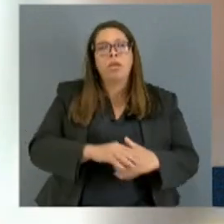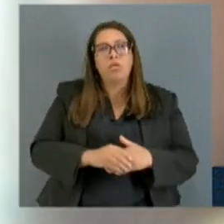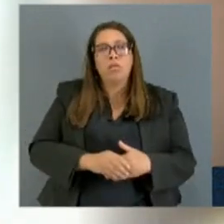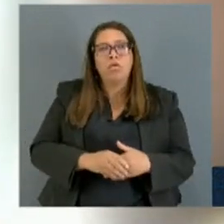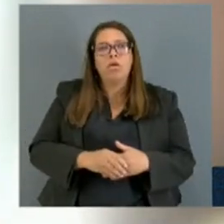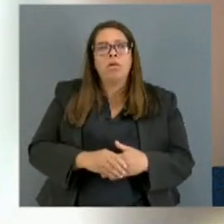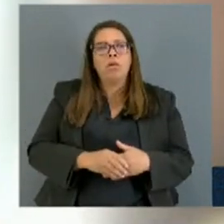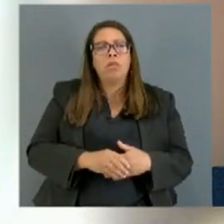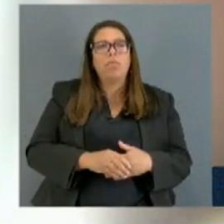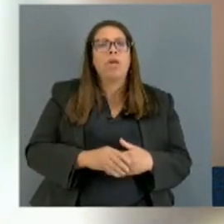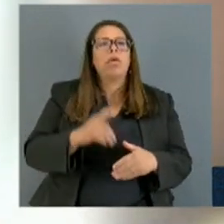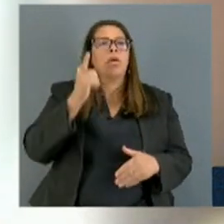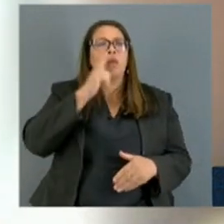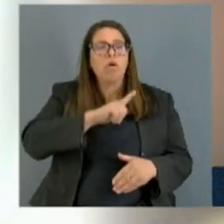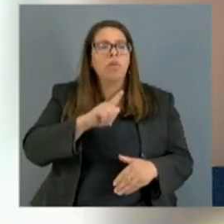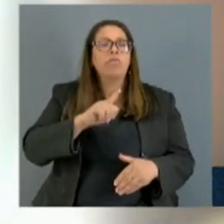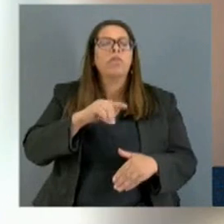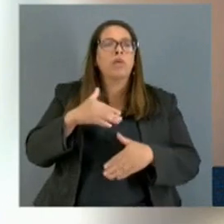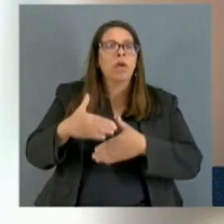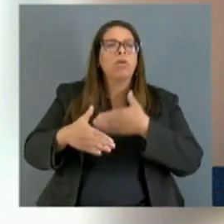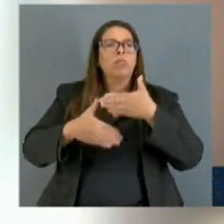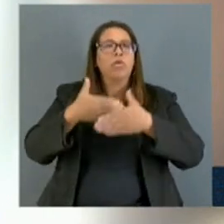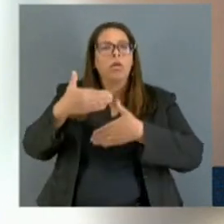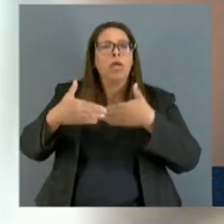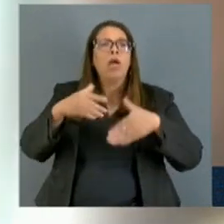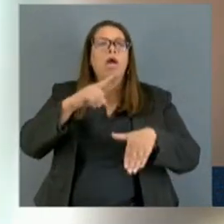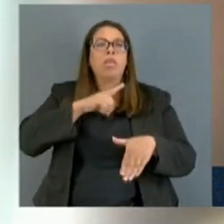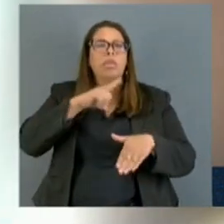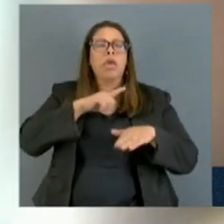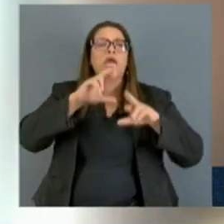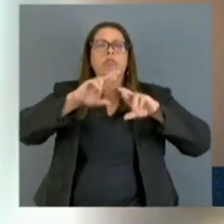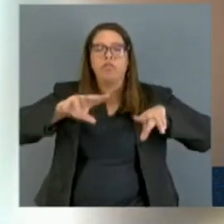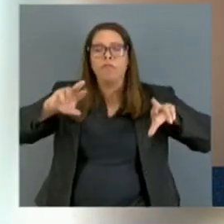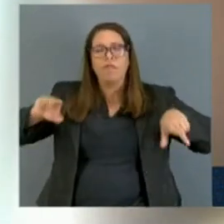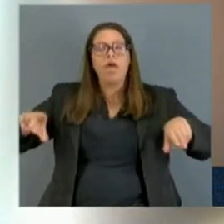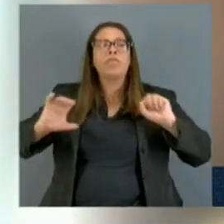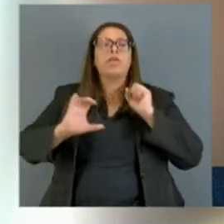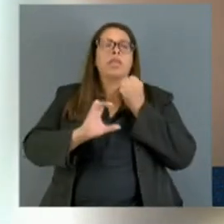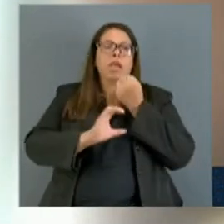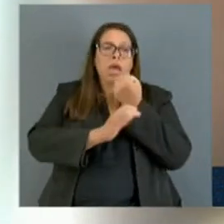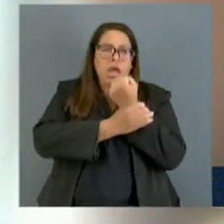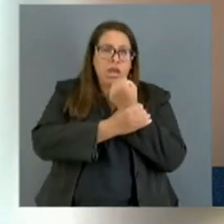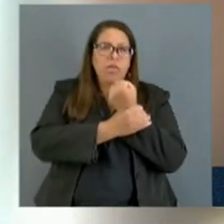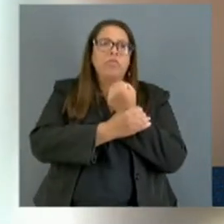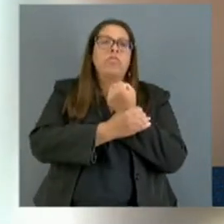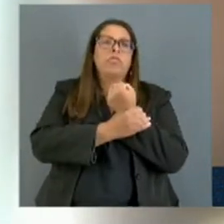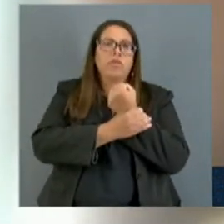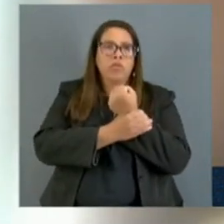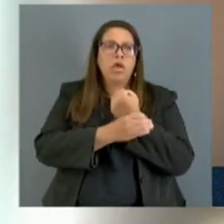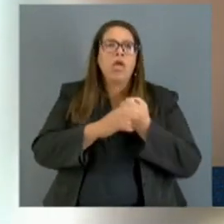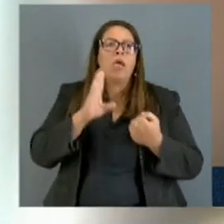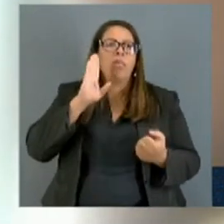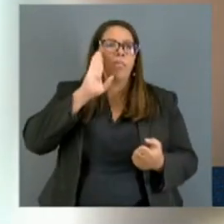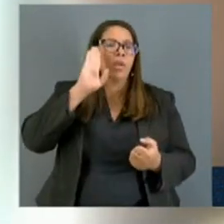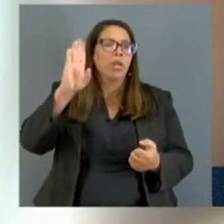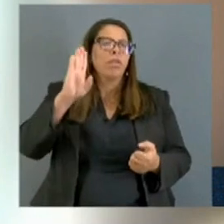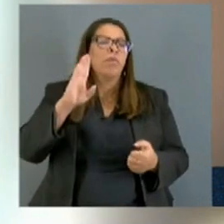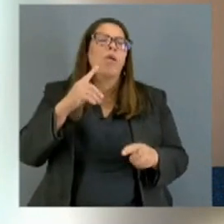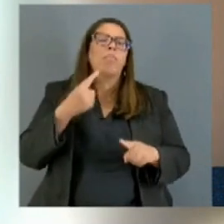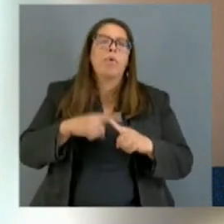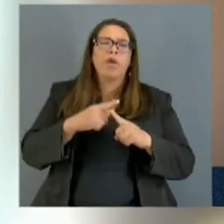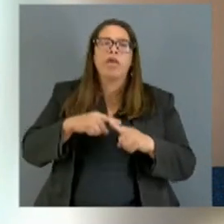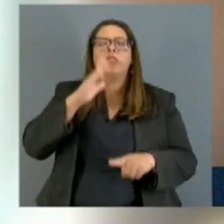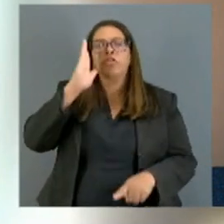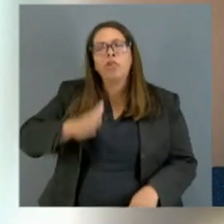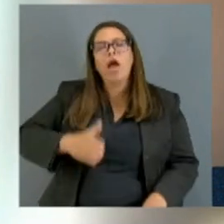essa automatização de concessão, tenha que ser sujeita a diversas garantias robustas, especialmente em razão do potencial discriminatório, como já